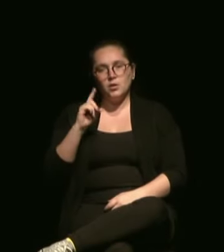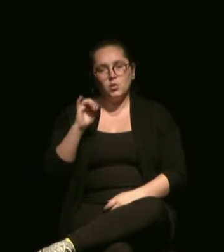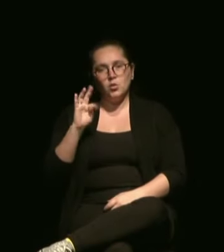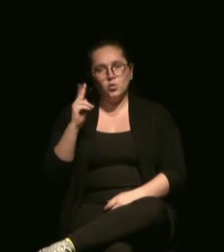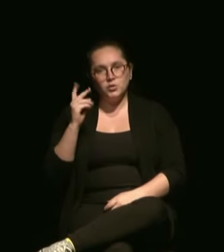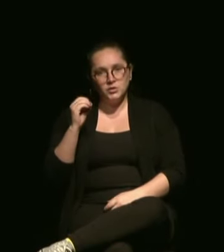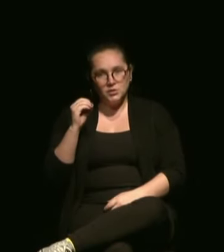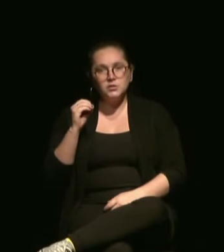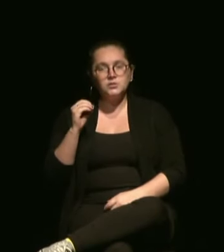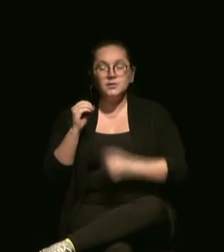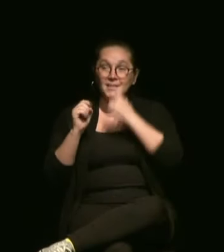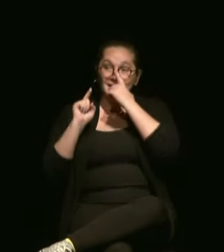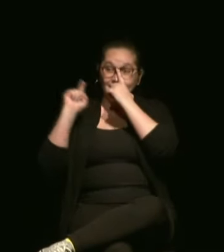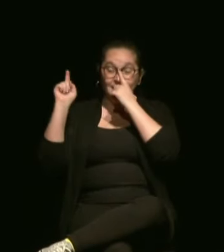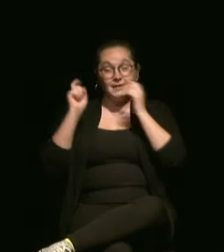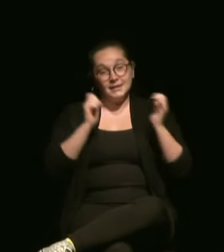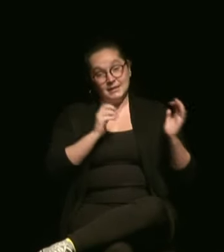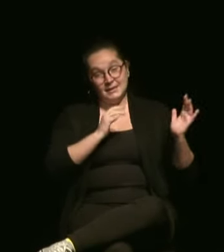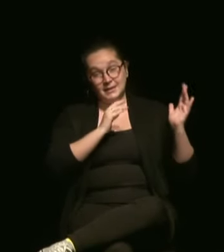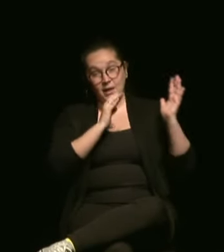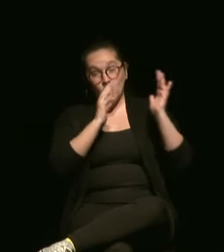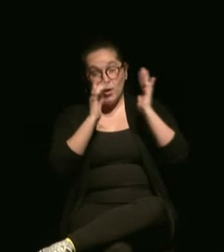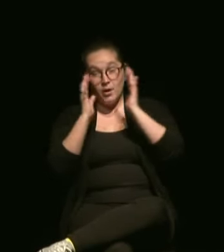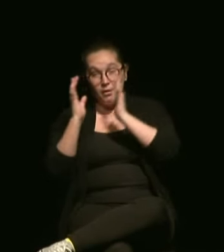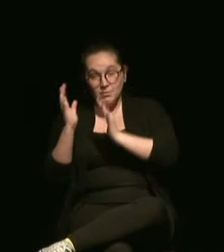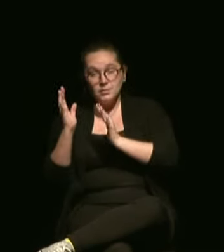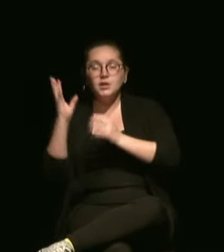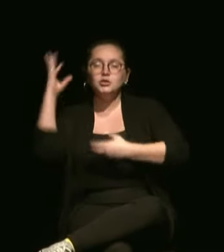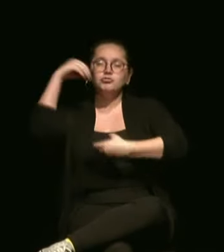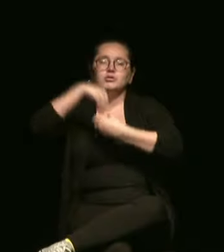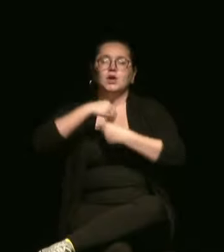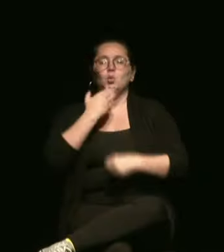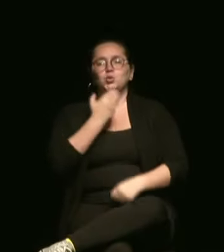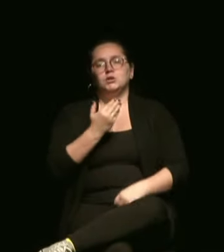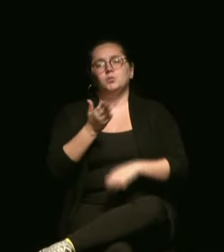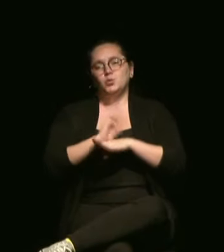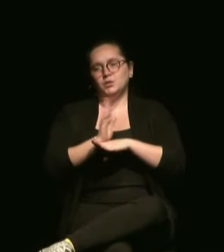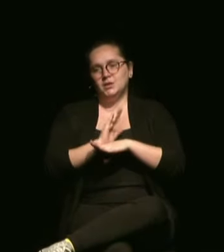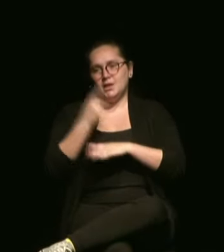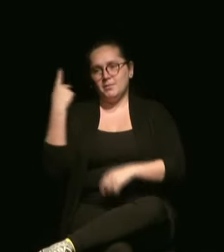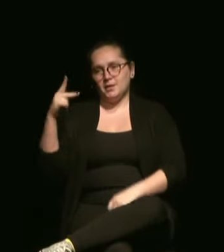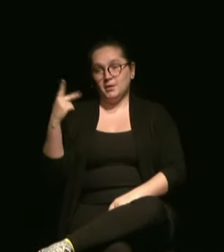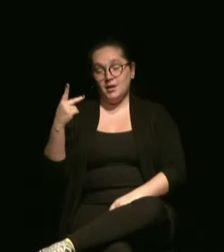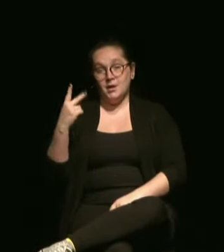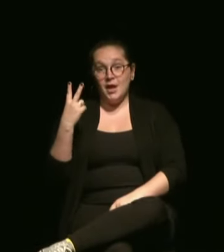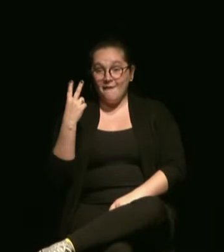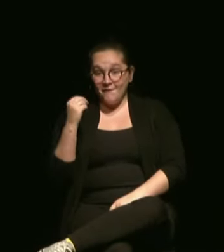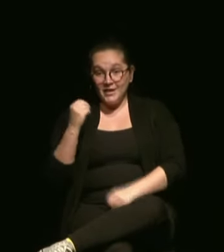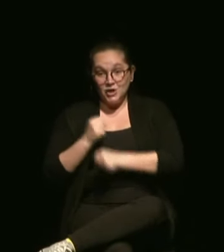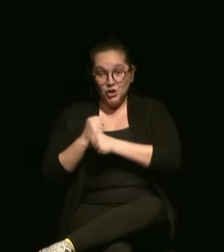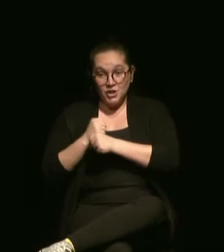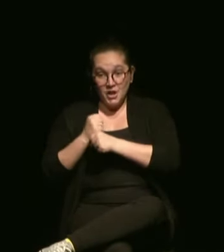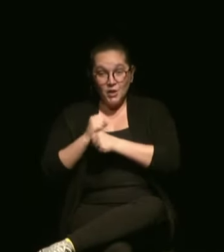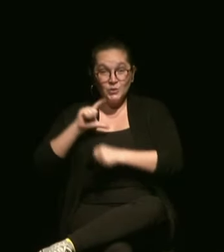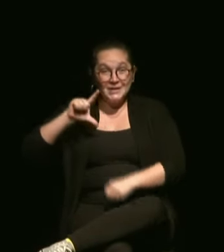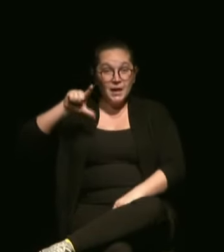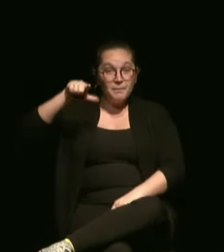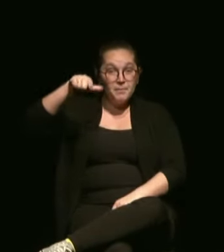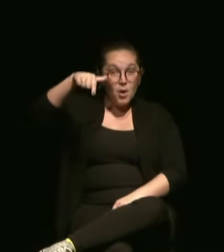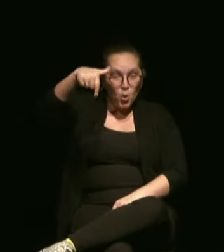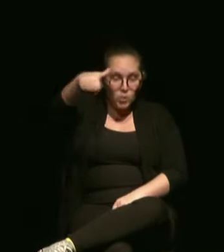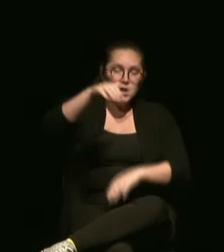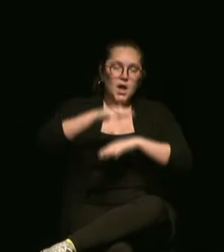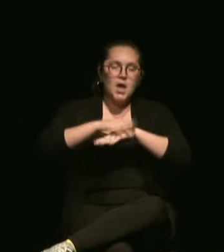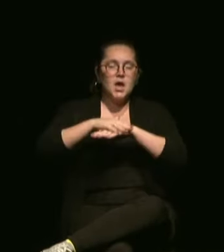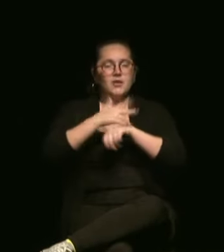está a síntese do cinema que ele viria a fazer quase 20 anos depois. Né? Mais do que